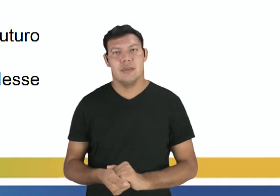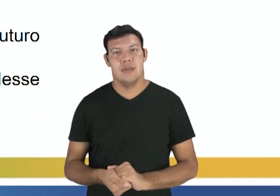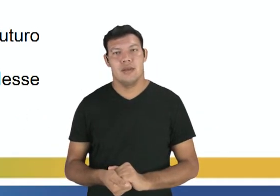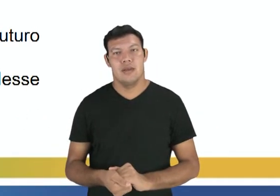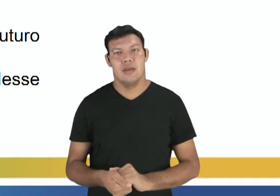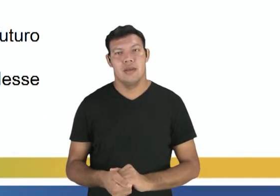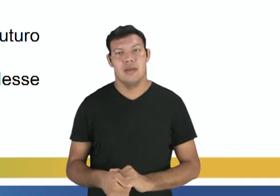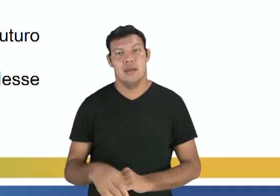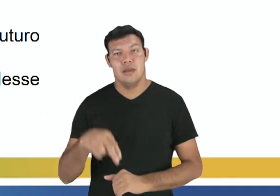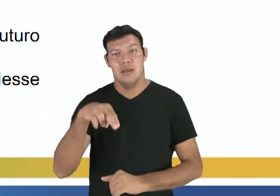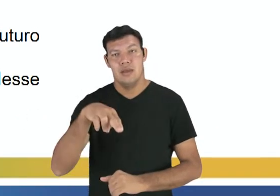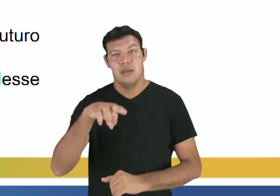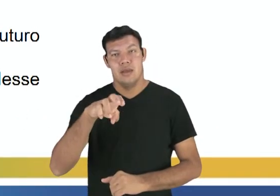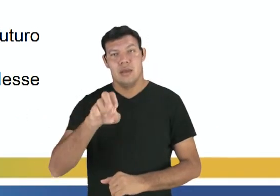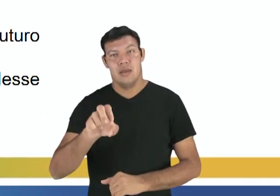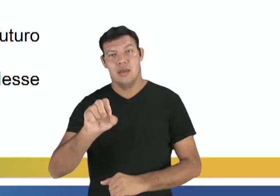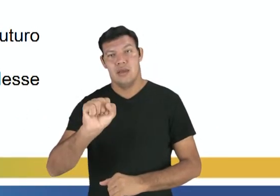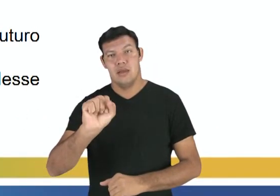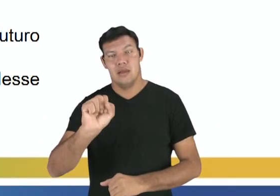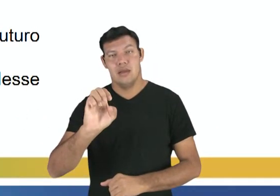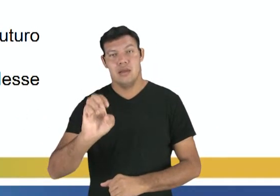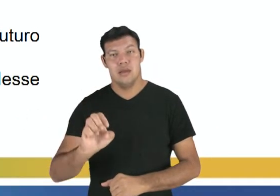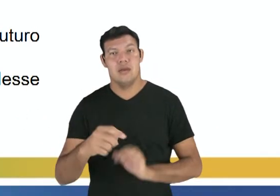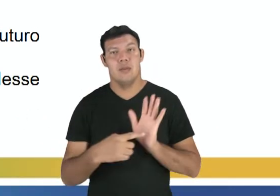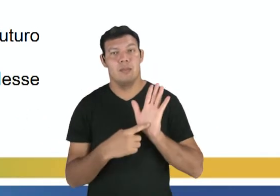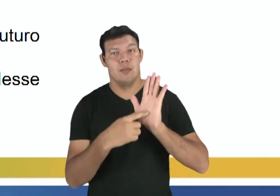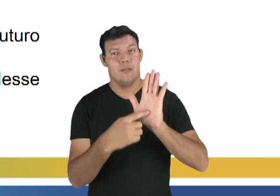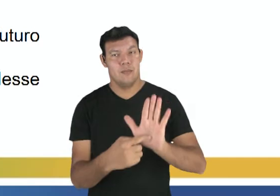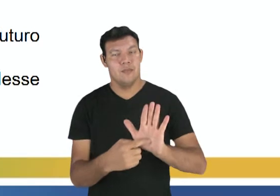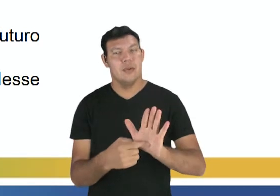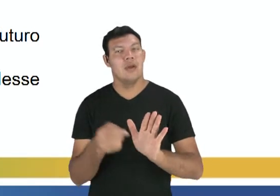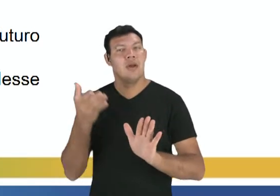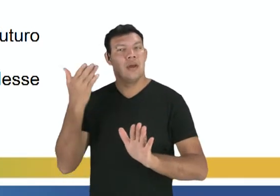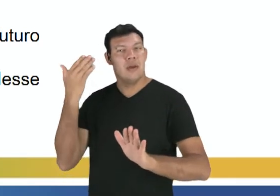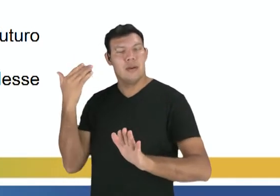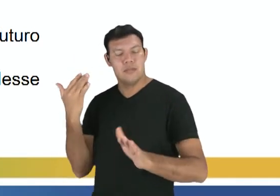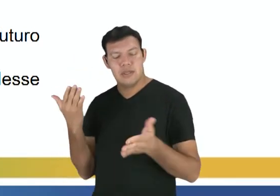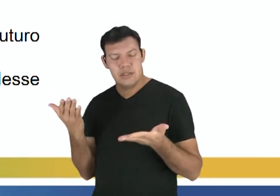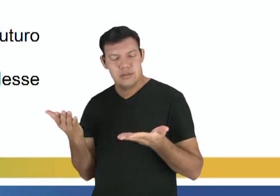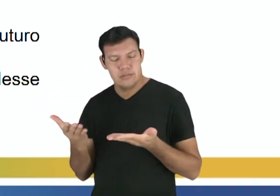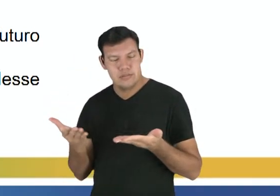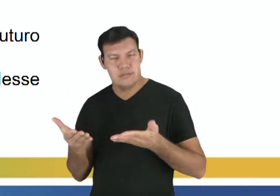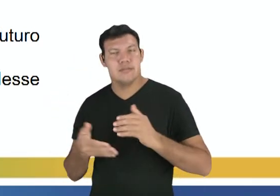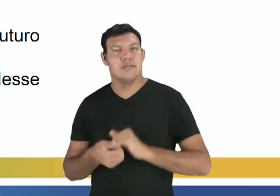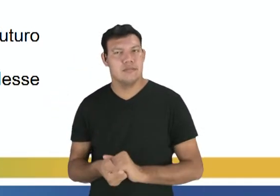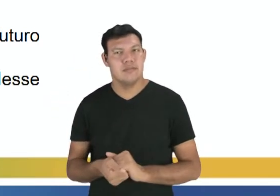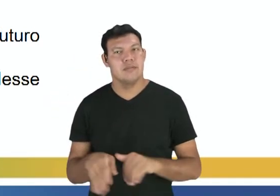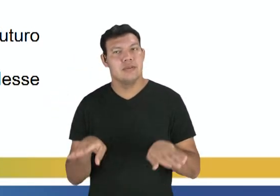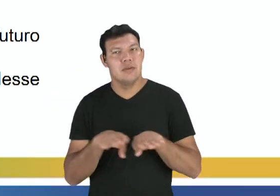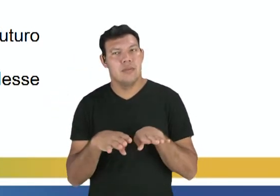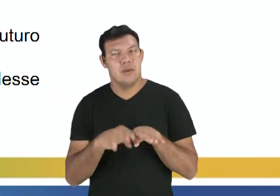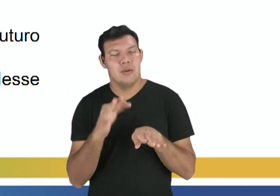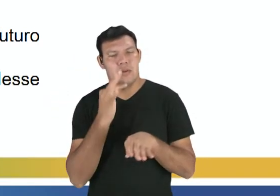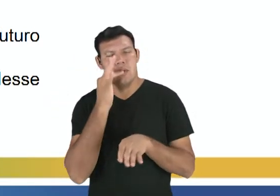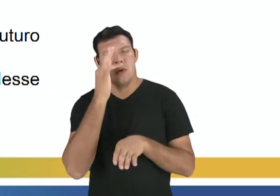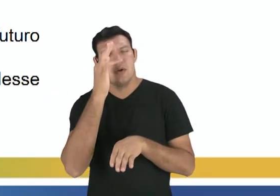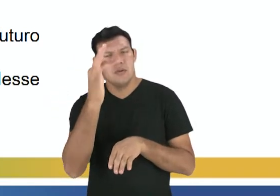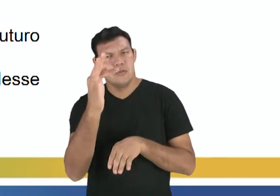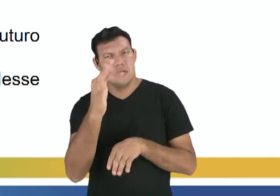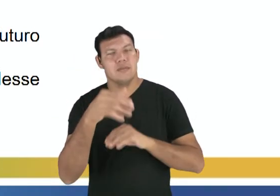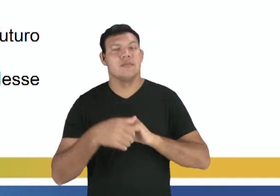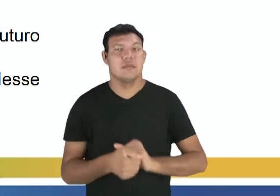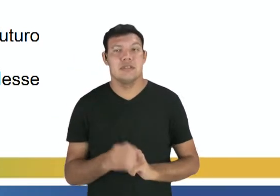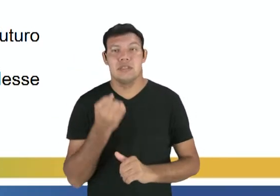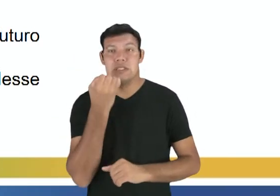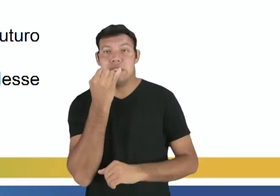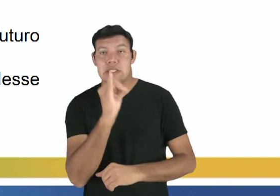com SS, gente, ele indica um passado recente ou um futuro próximo. Se você